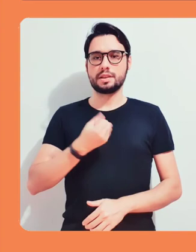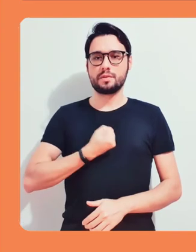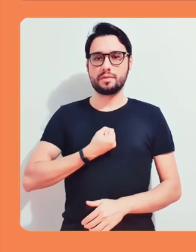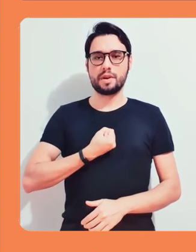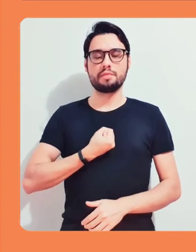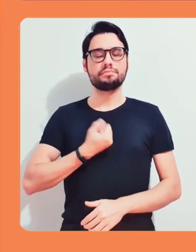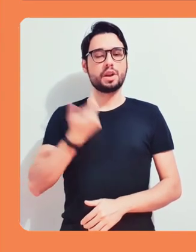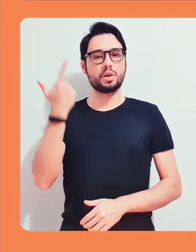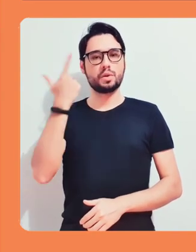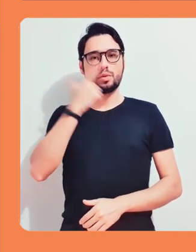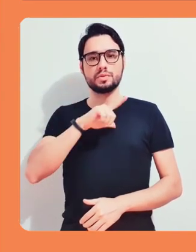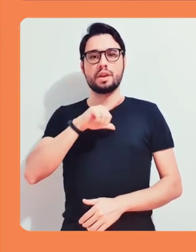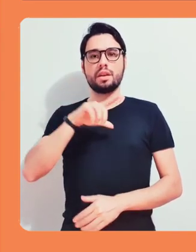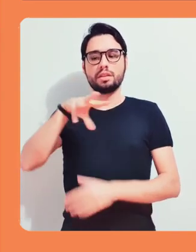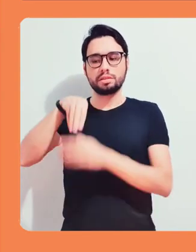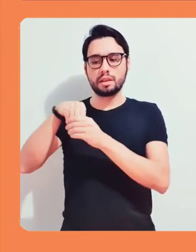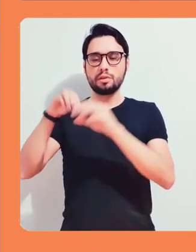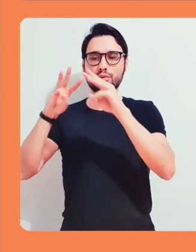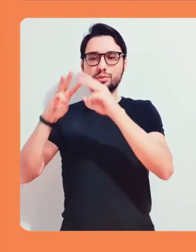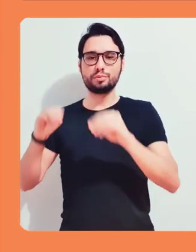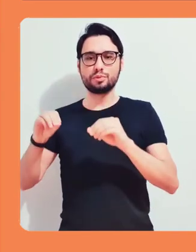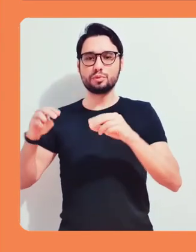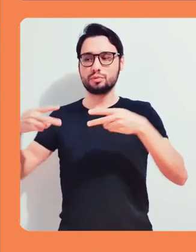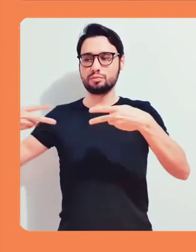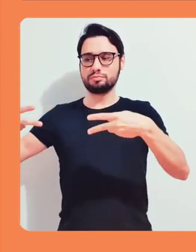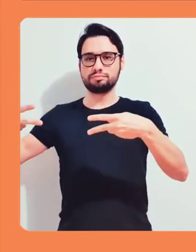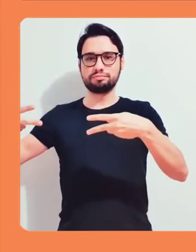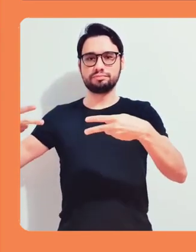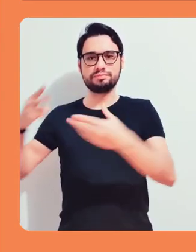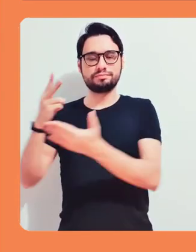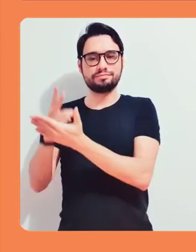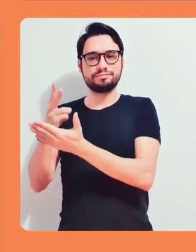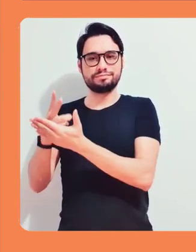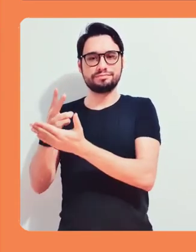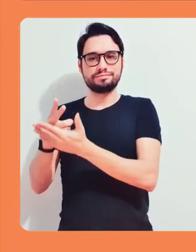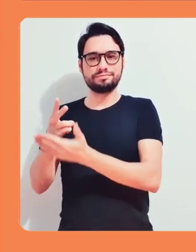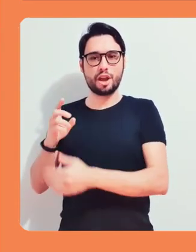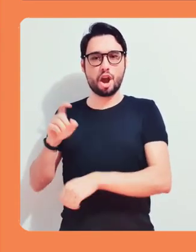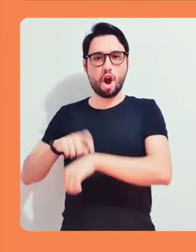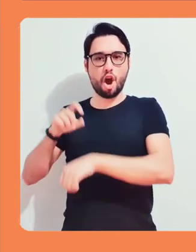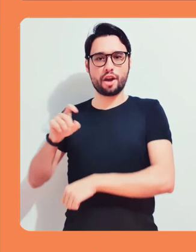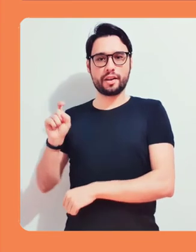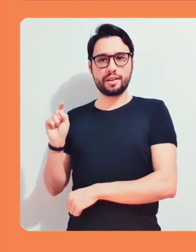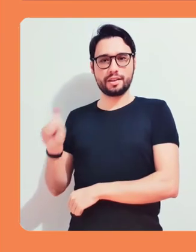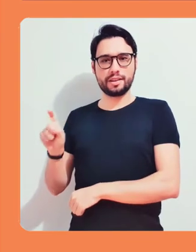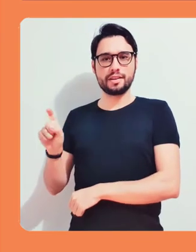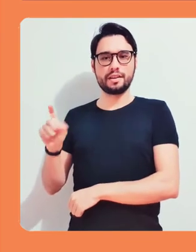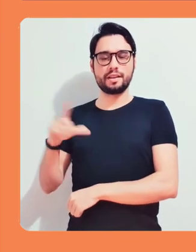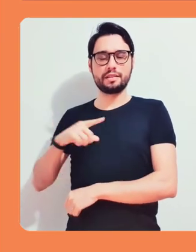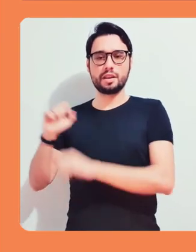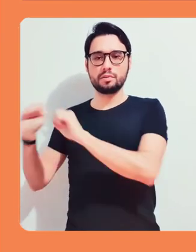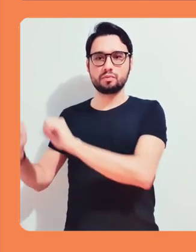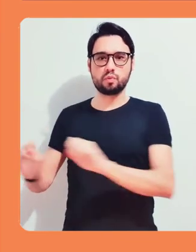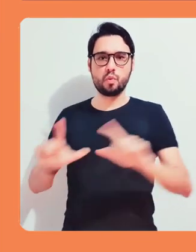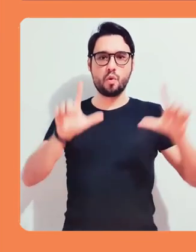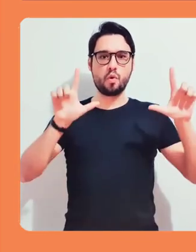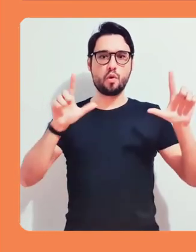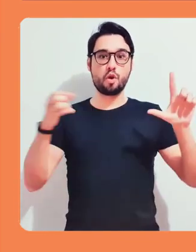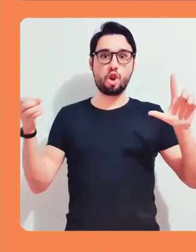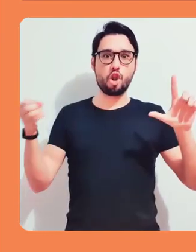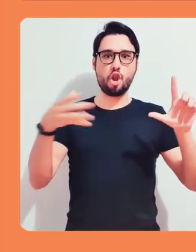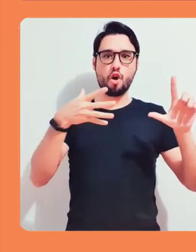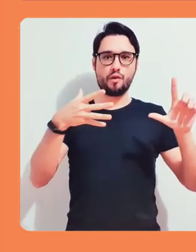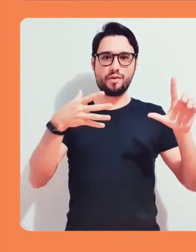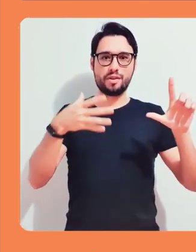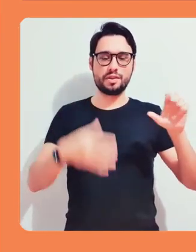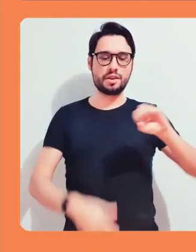salvar. Então, ao fazermos isso, nós teremos um link aqui para o HexLab. Ao clicarmos, ele abre uma nova